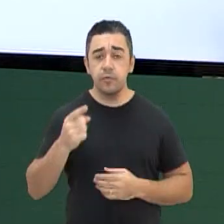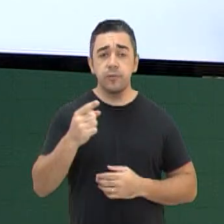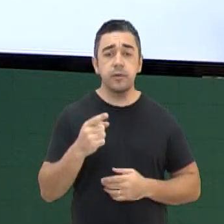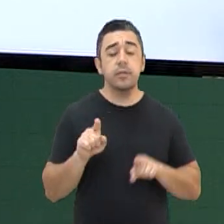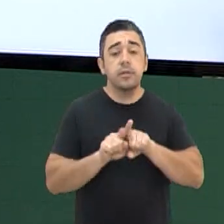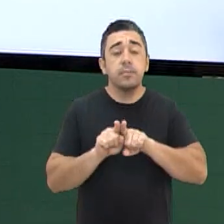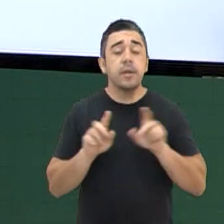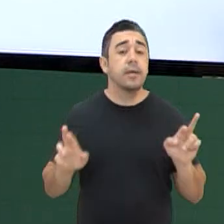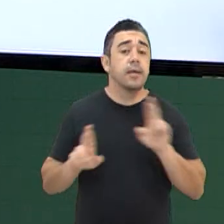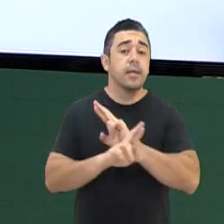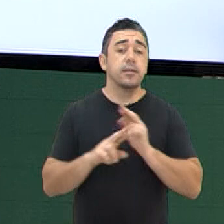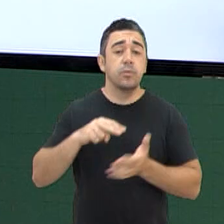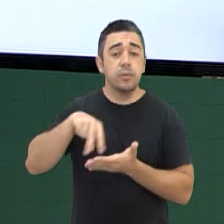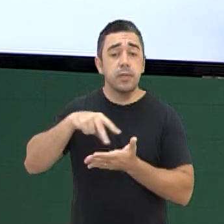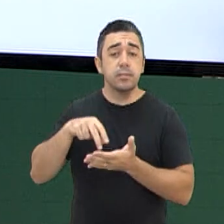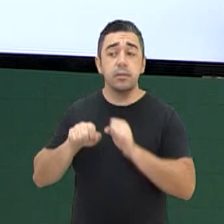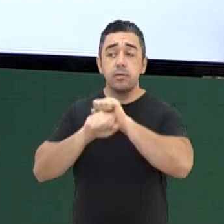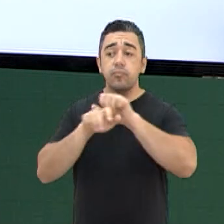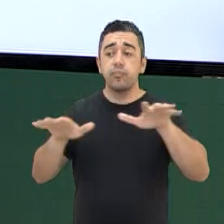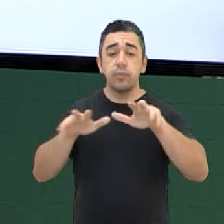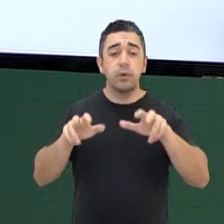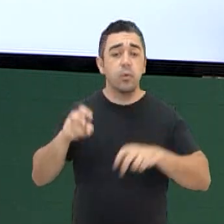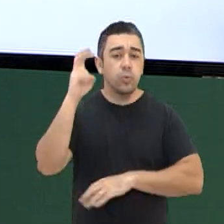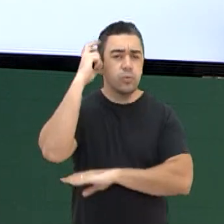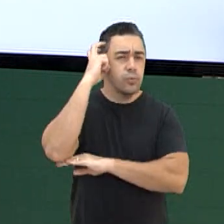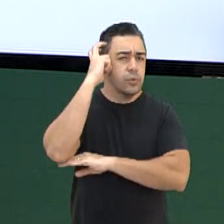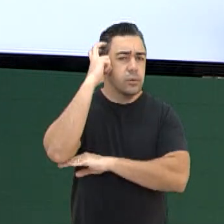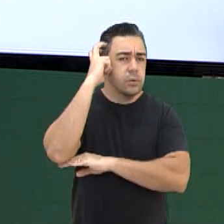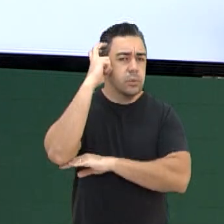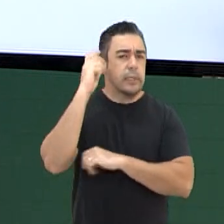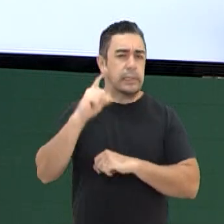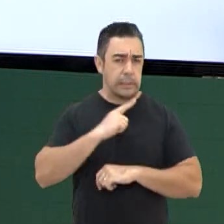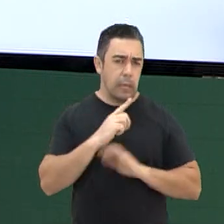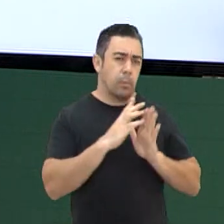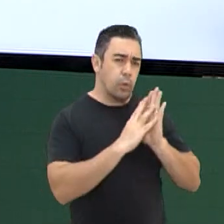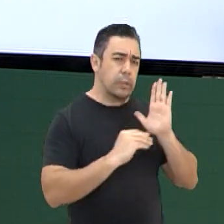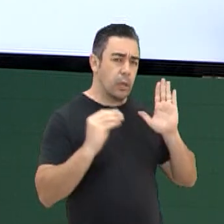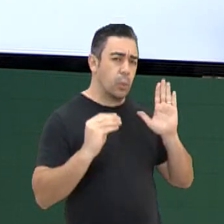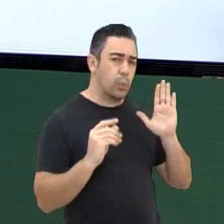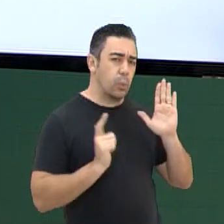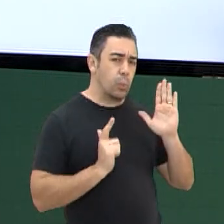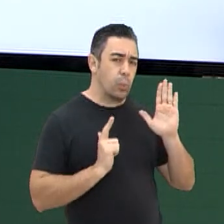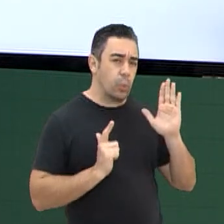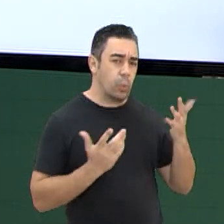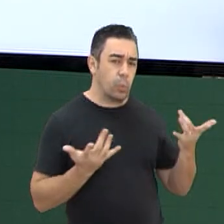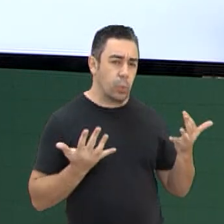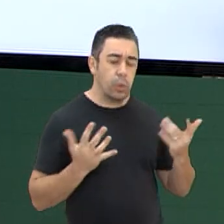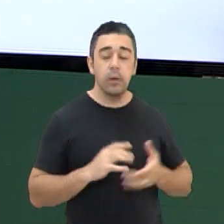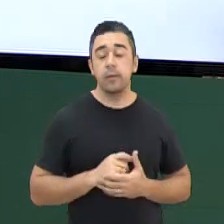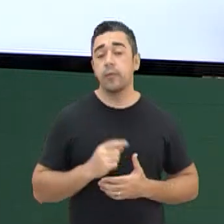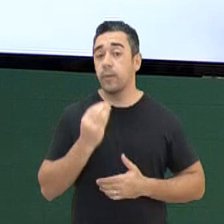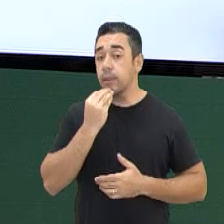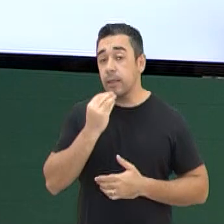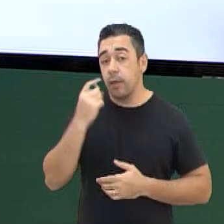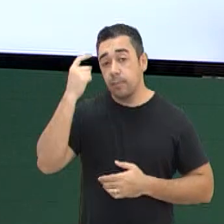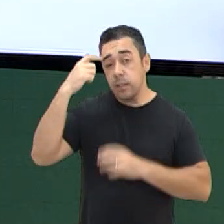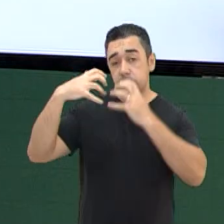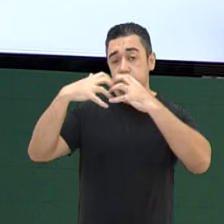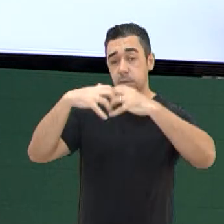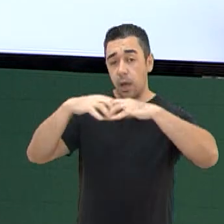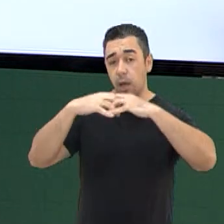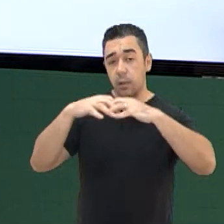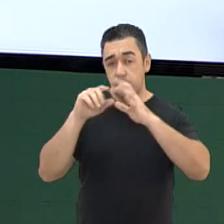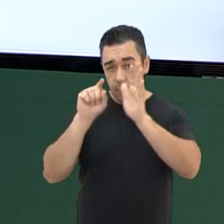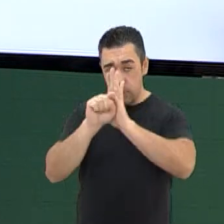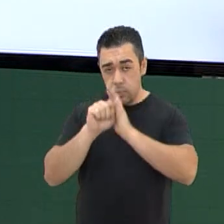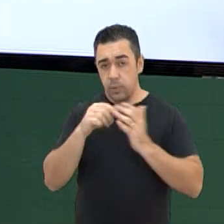são as relações entre a dança e a indústria cultural? A dança reproduz modelos? Então, tentaremos refletir sobre essas